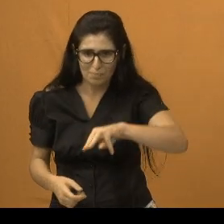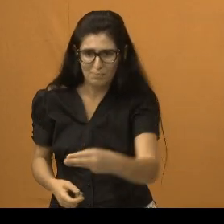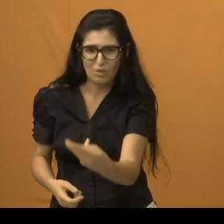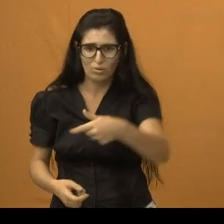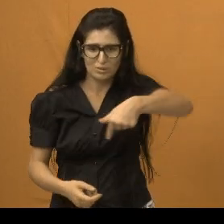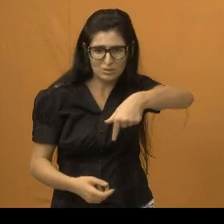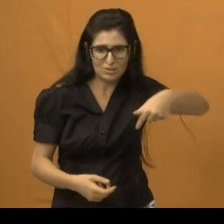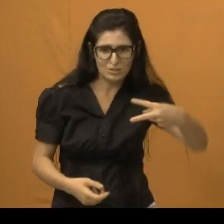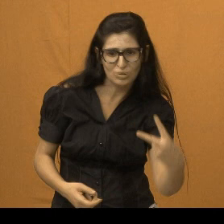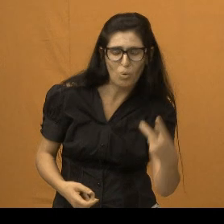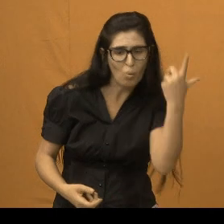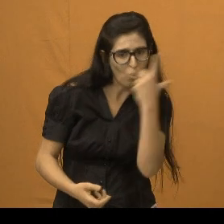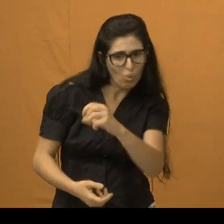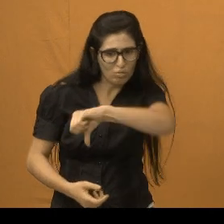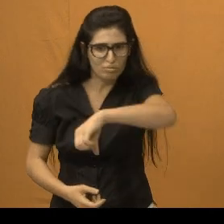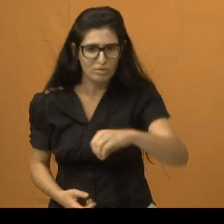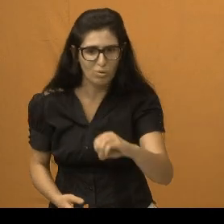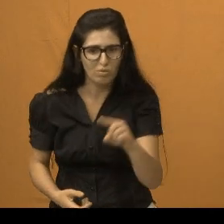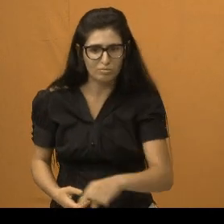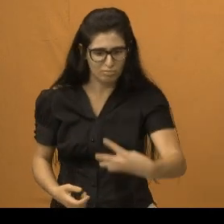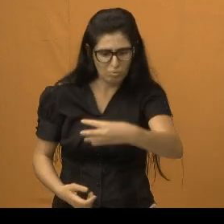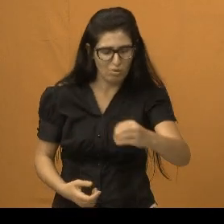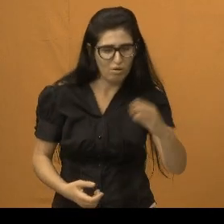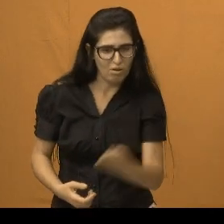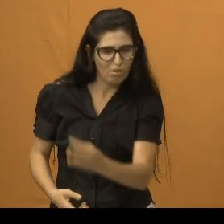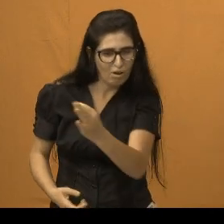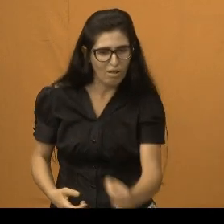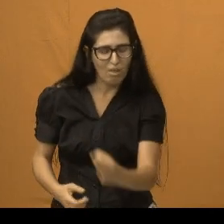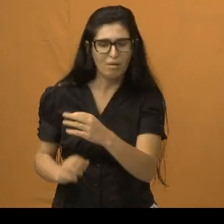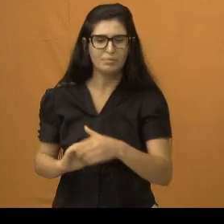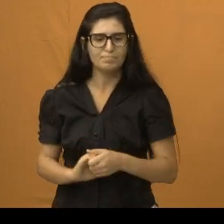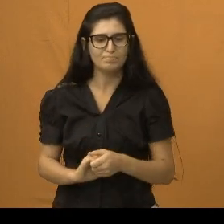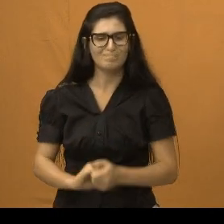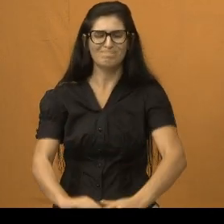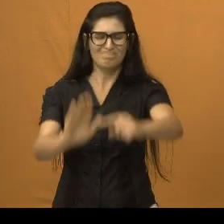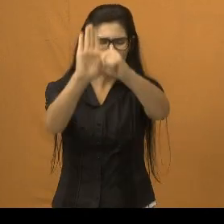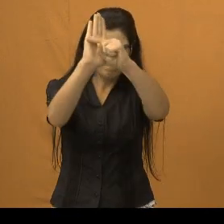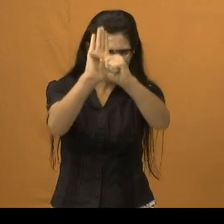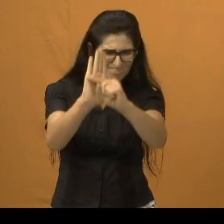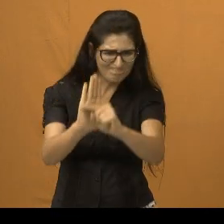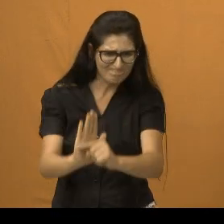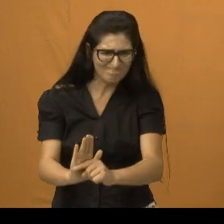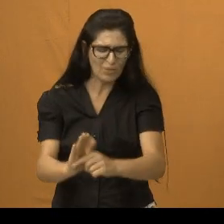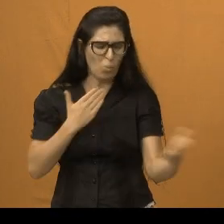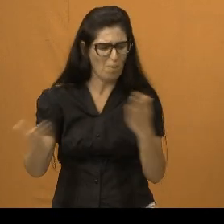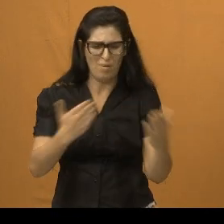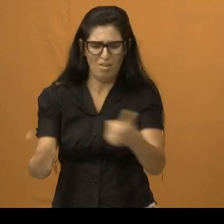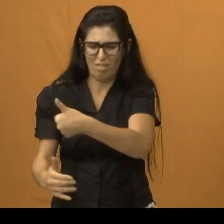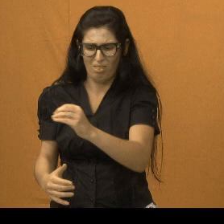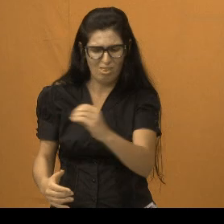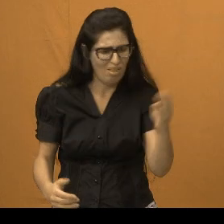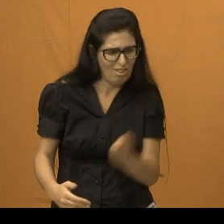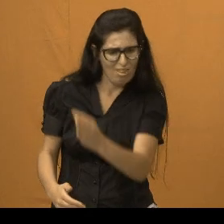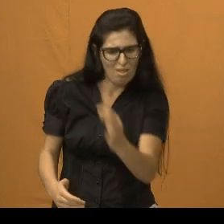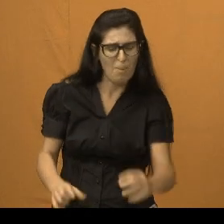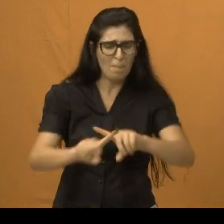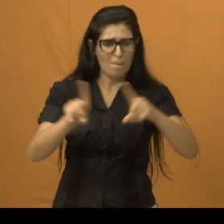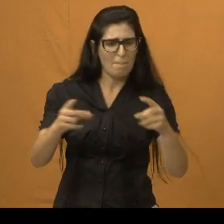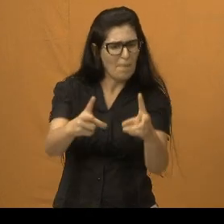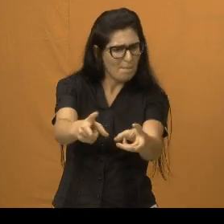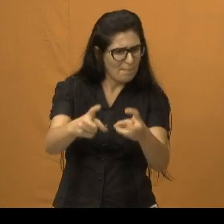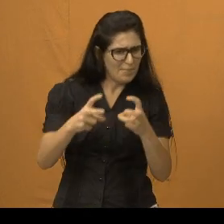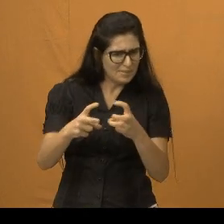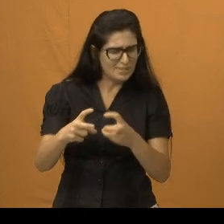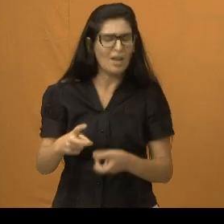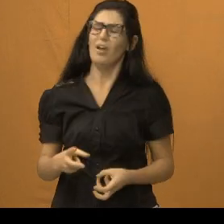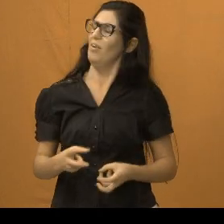49.394.000. Pode perceber que foi uma queda muito grande dos 100%, mas isso vocês percebem lá na